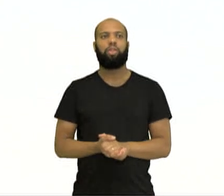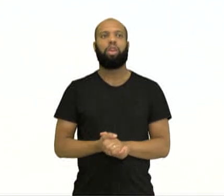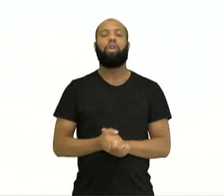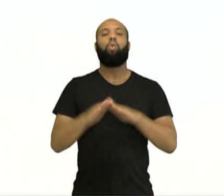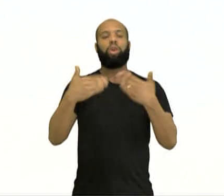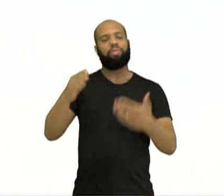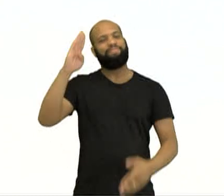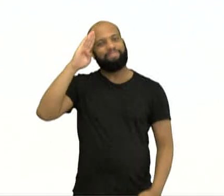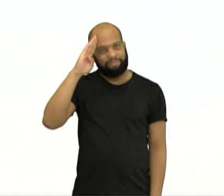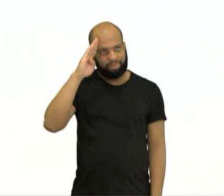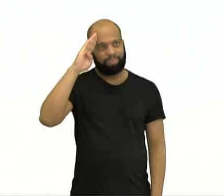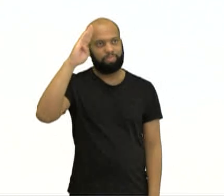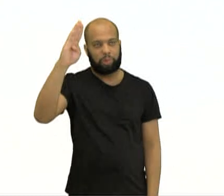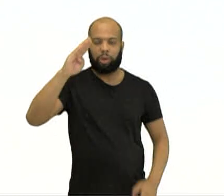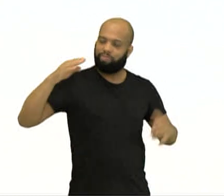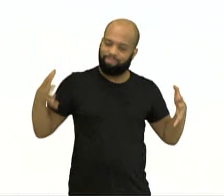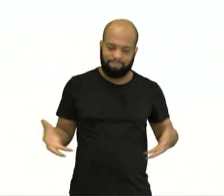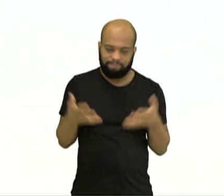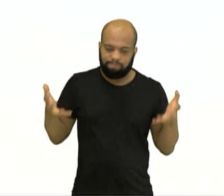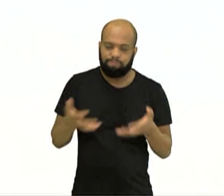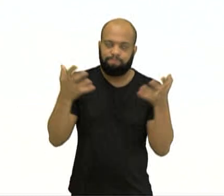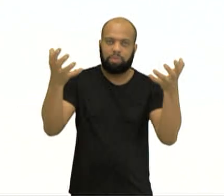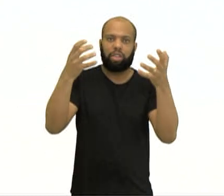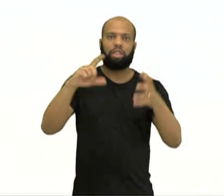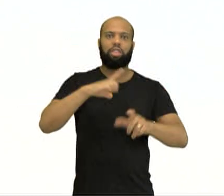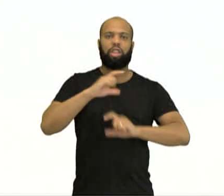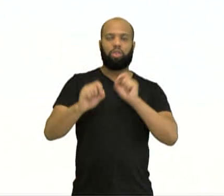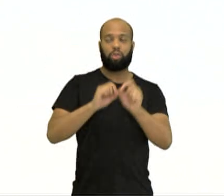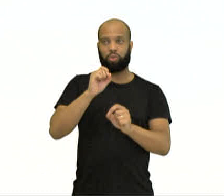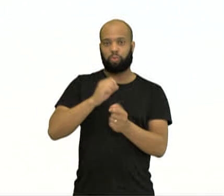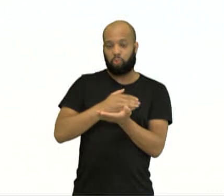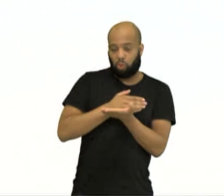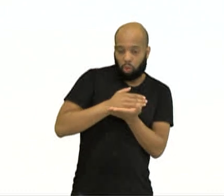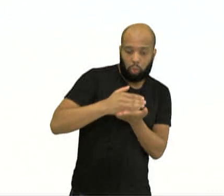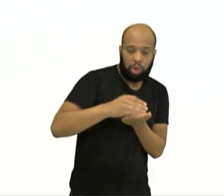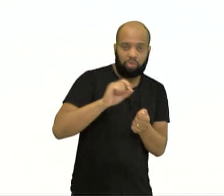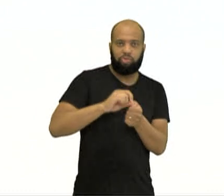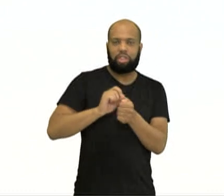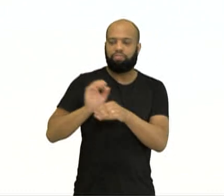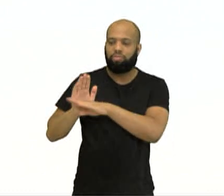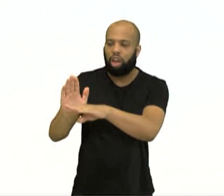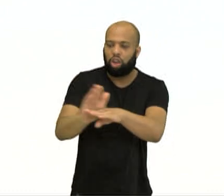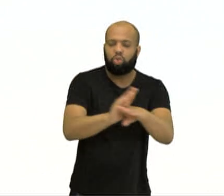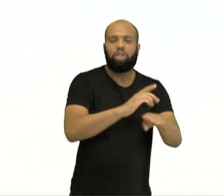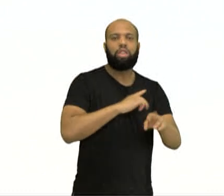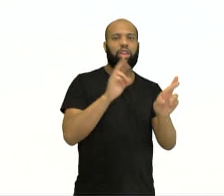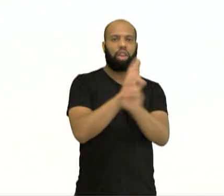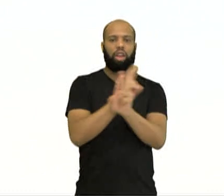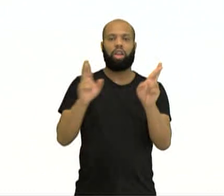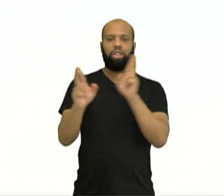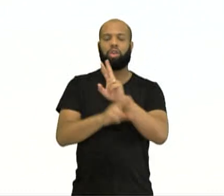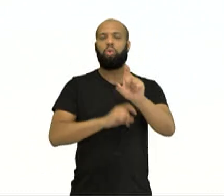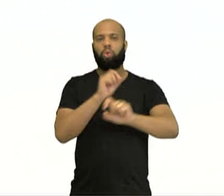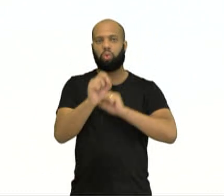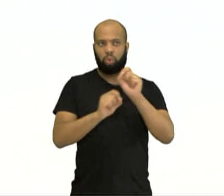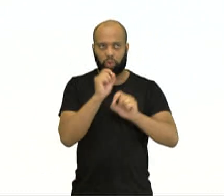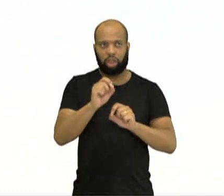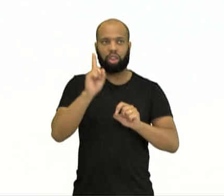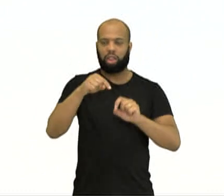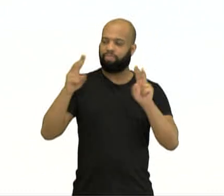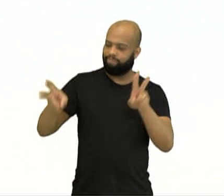a principal motivação das iniciativas solidárias está relacionada ao conhecimento, ou melhor,